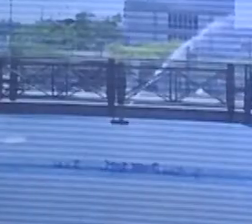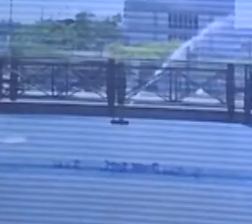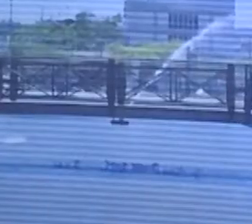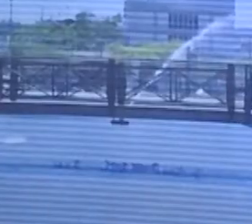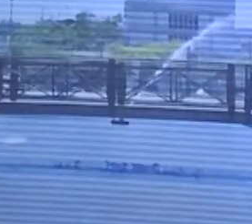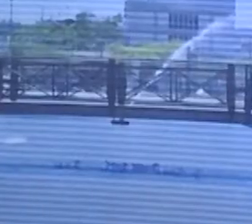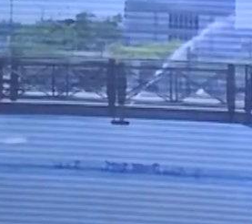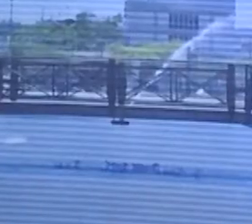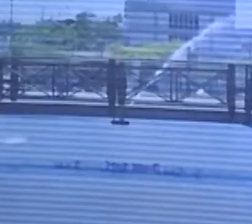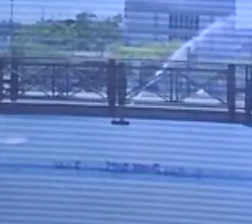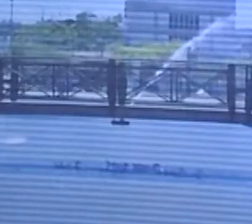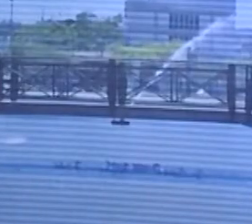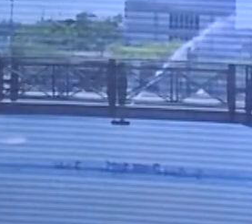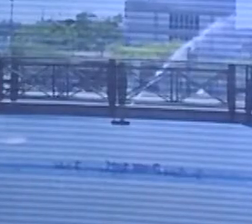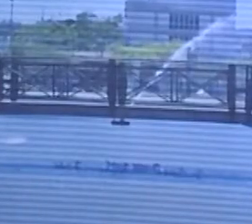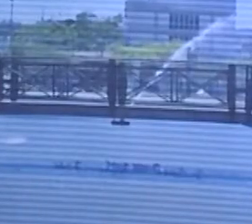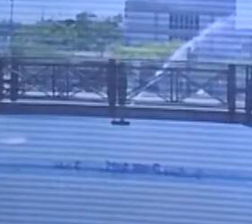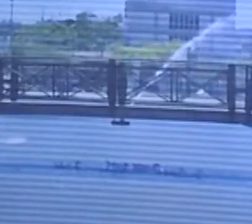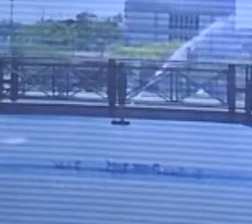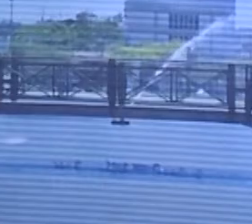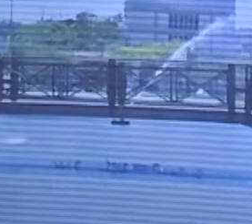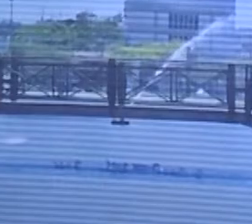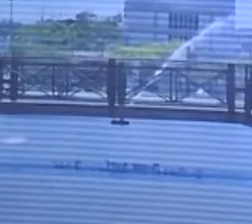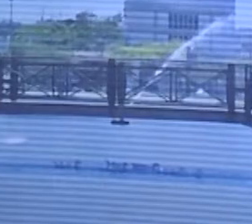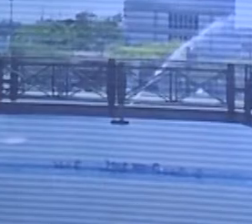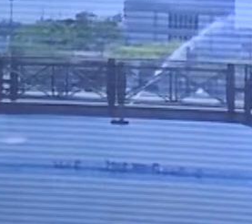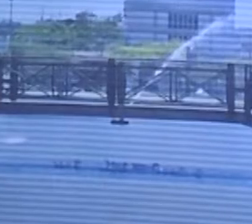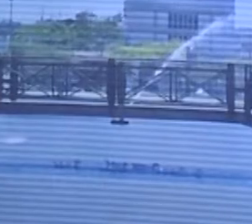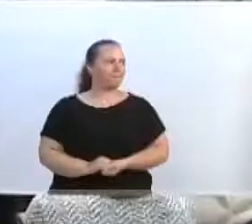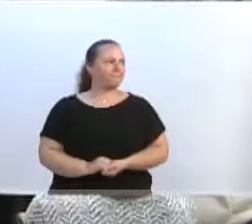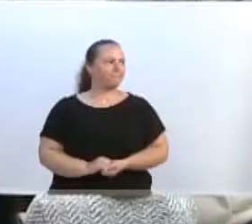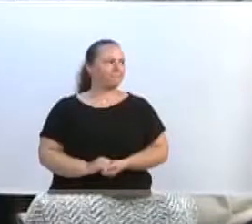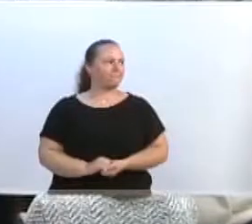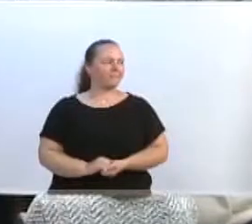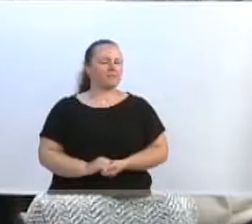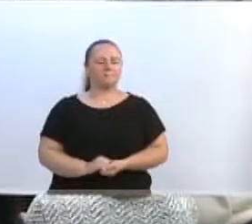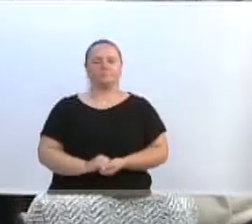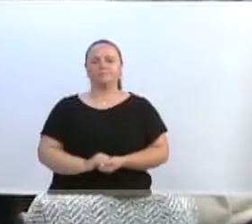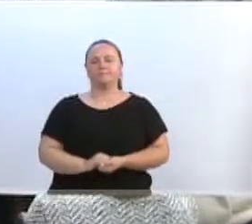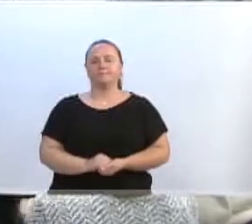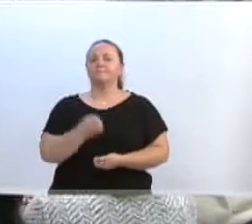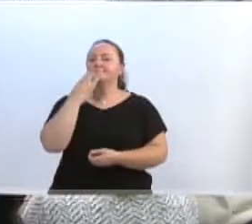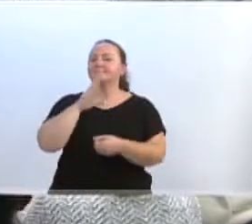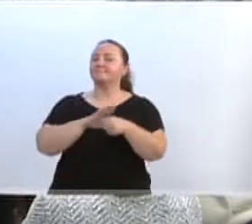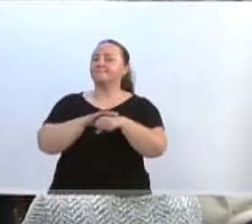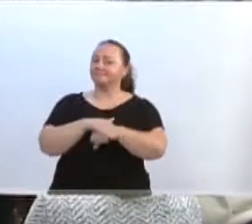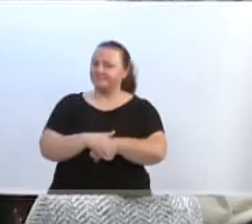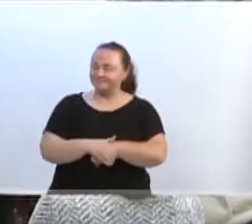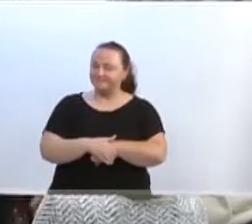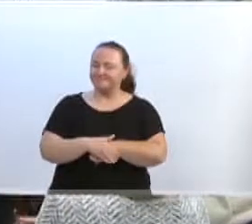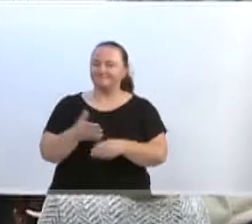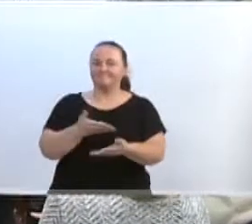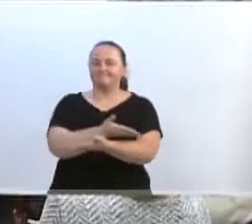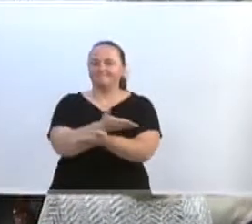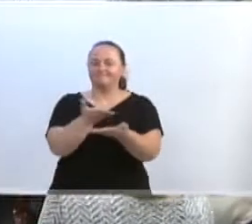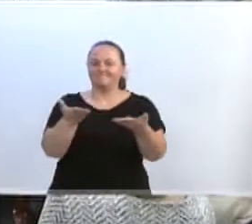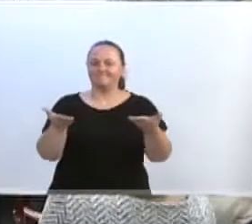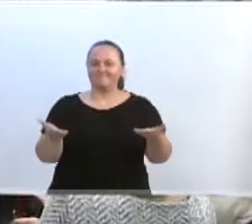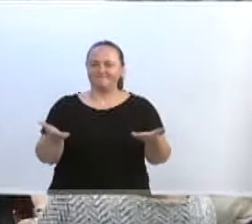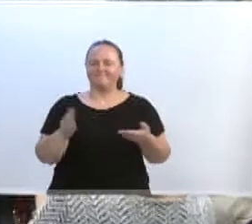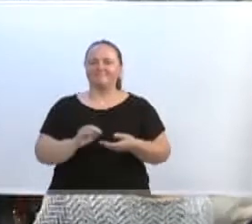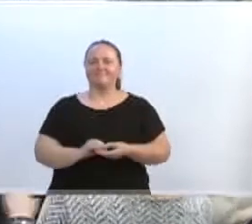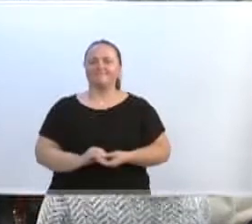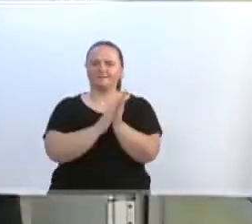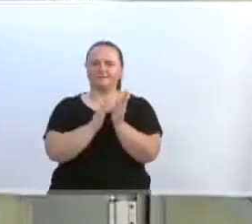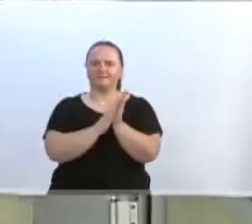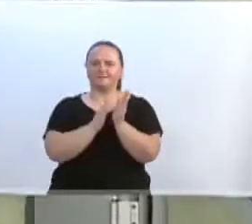8 moções honrosas são entregues durante sessão solene aqui na Câmara. O Legislativo de Blumenau realizou uma sessão solene para a